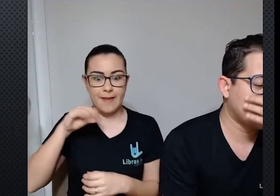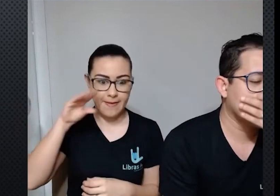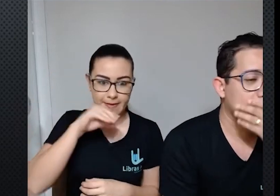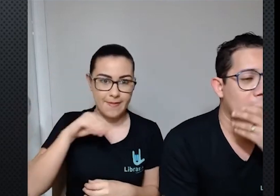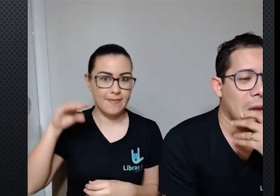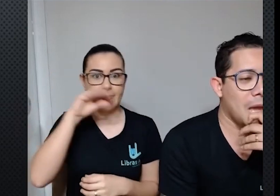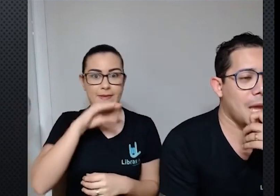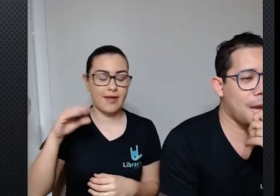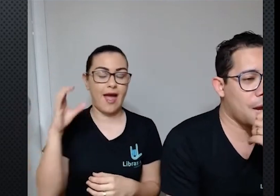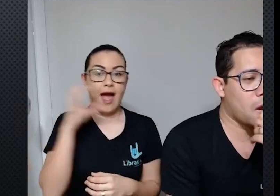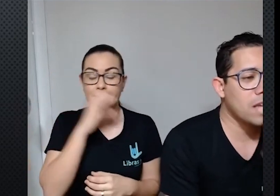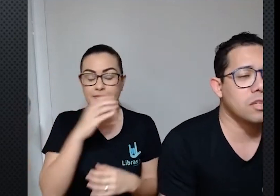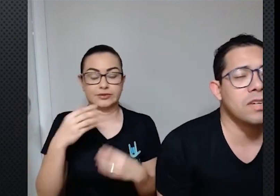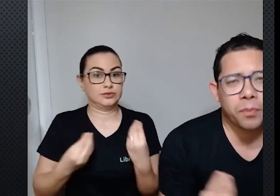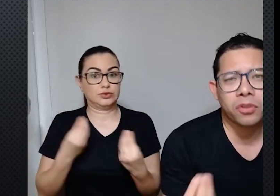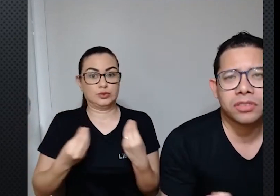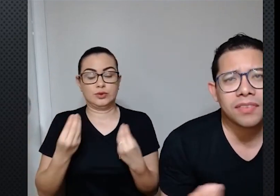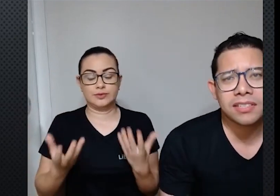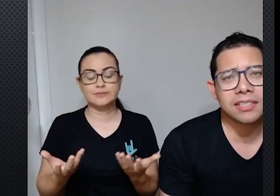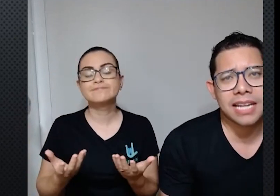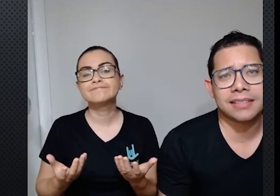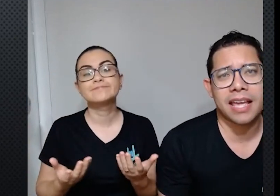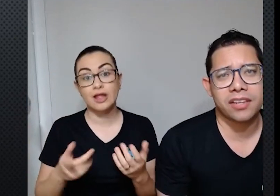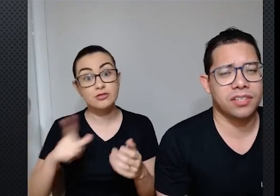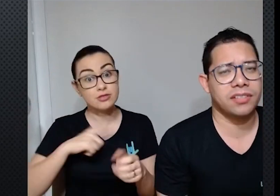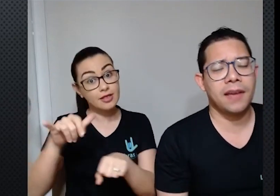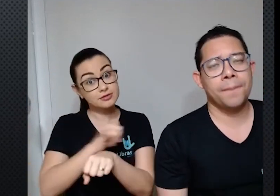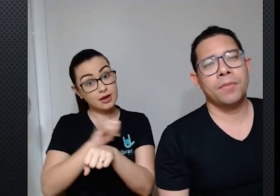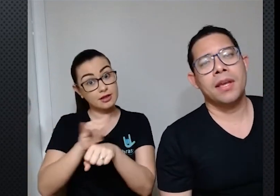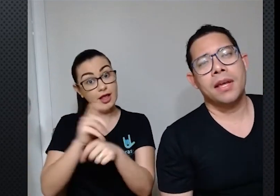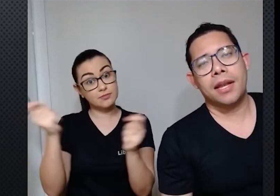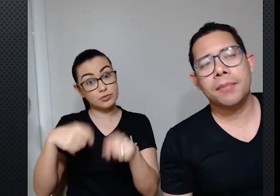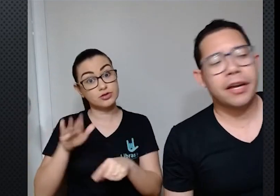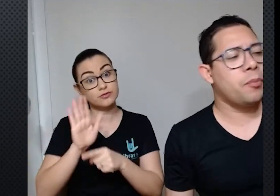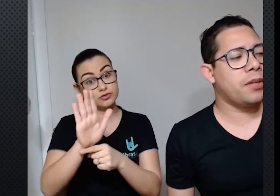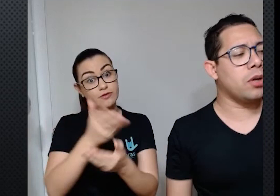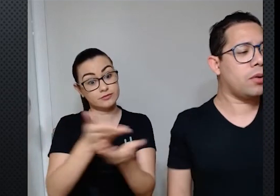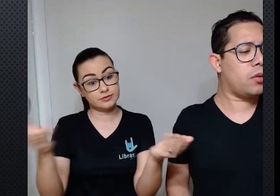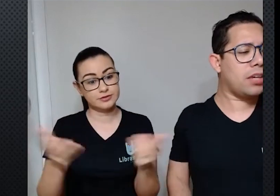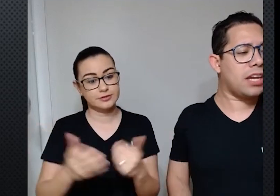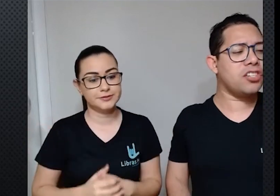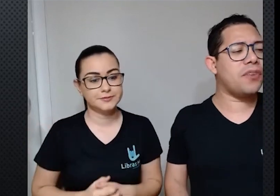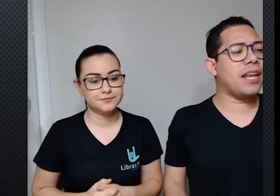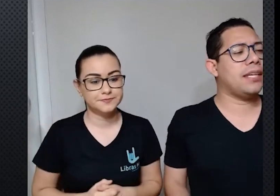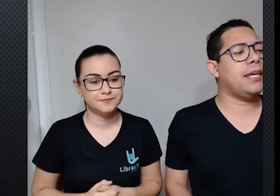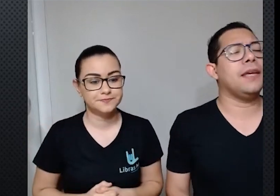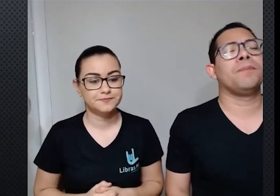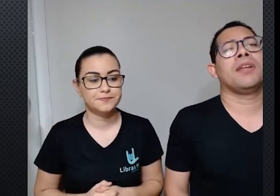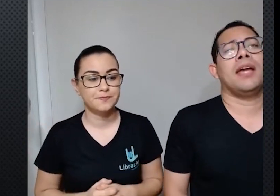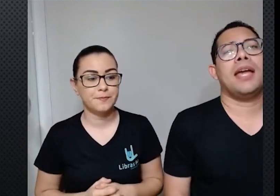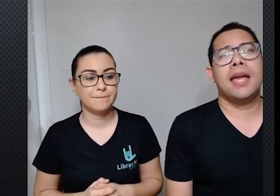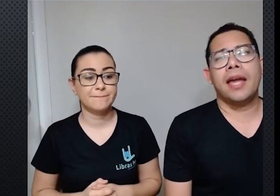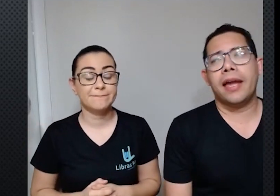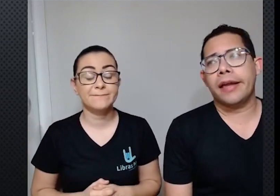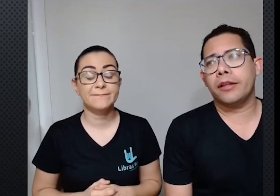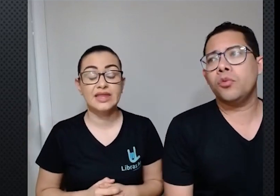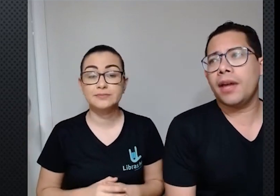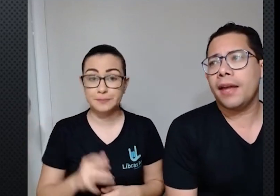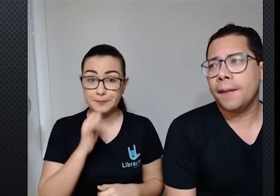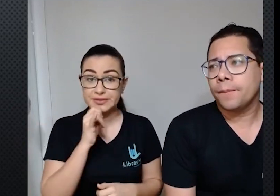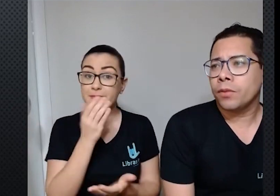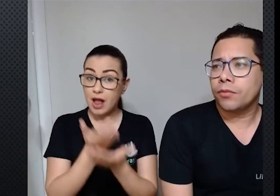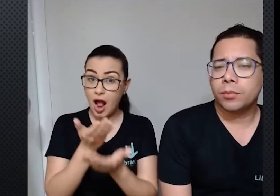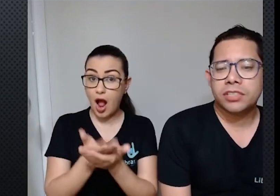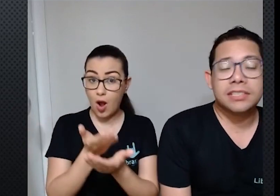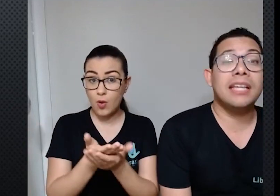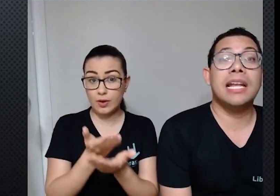faz? Quais são as possíveis estratégias, né? Lembrando, pessoal, que o que a gente fala aqui não